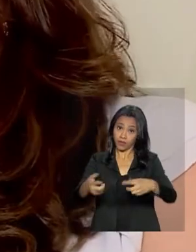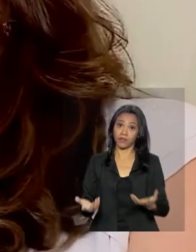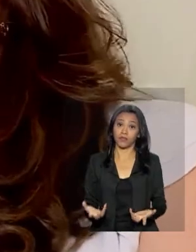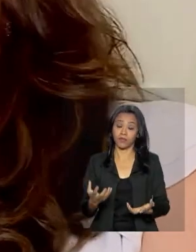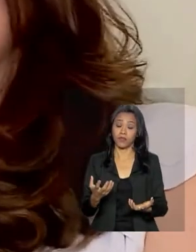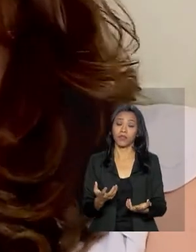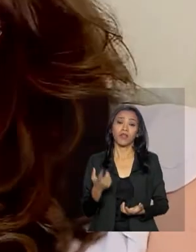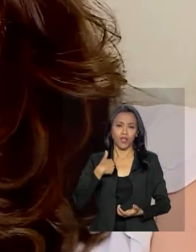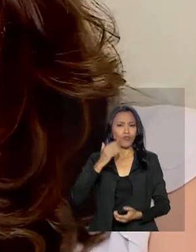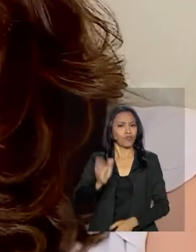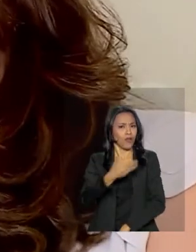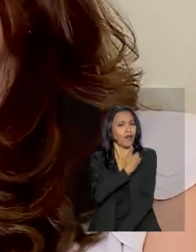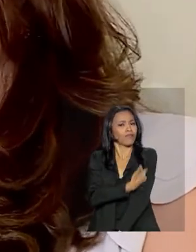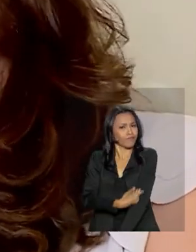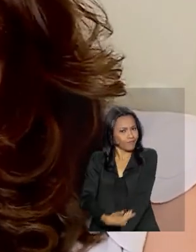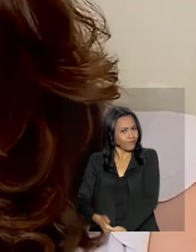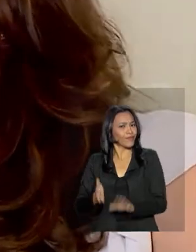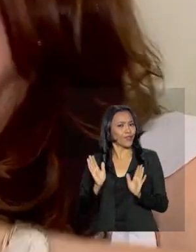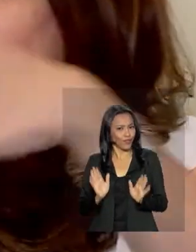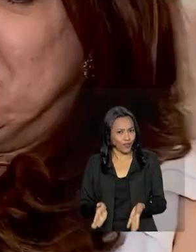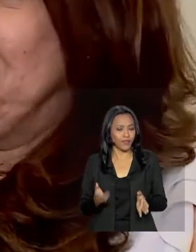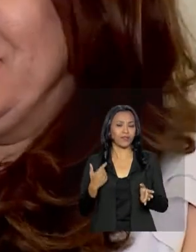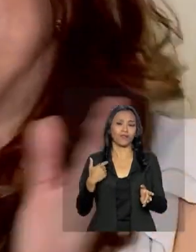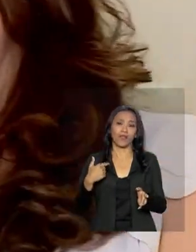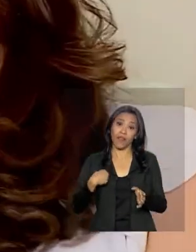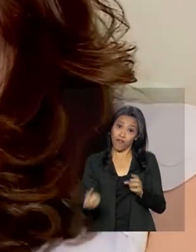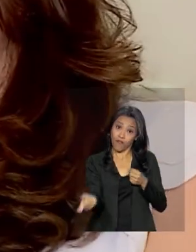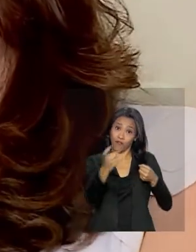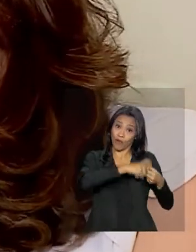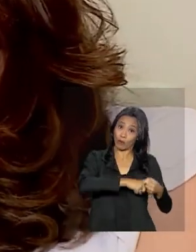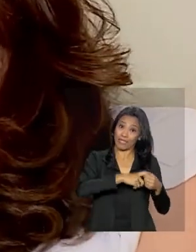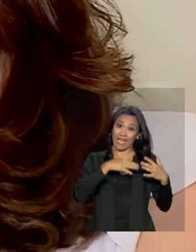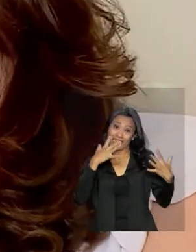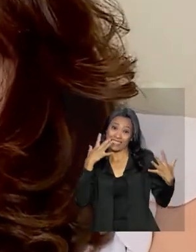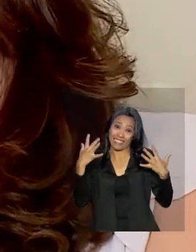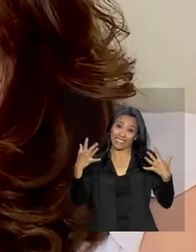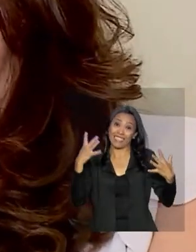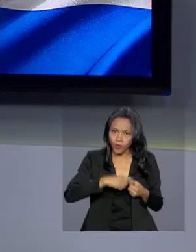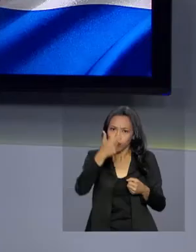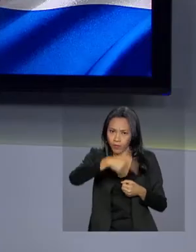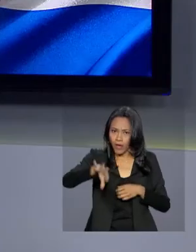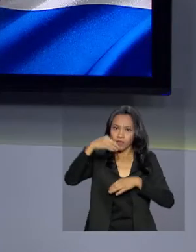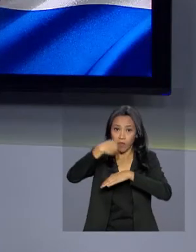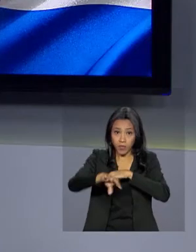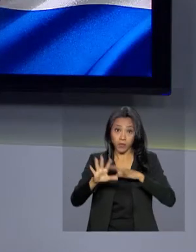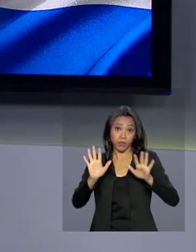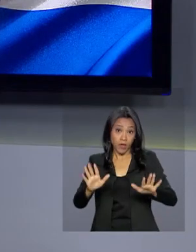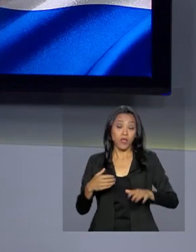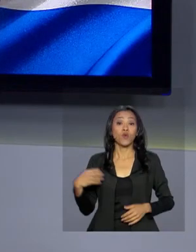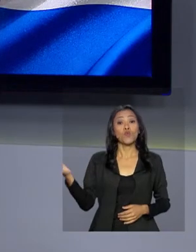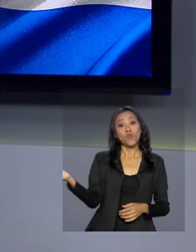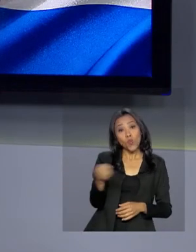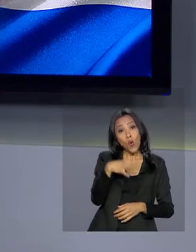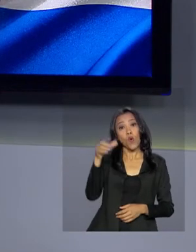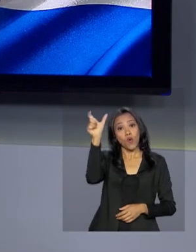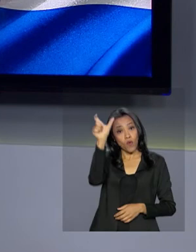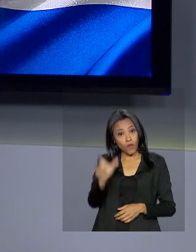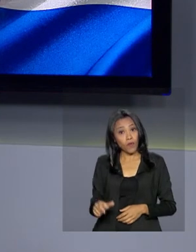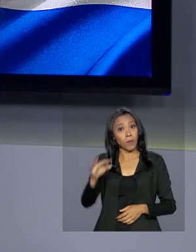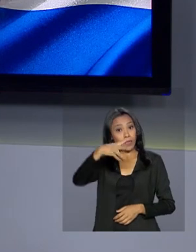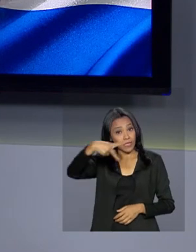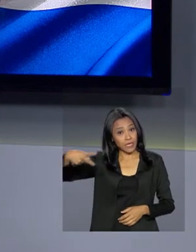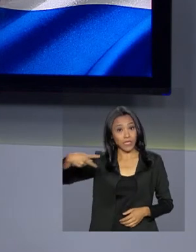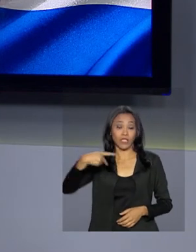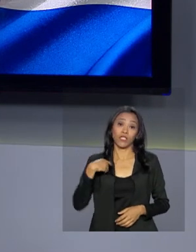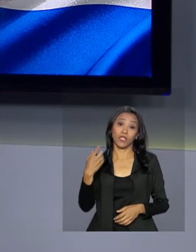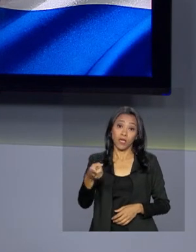Eu já me acostumei, eu acho que fazer o caminho inverso é que a gente não se acostuma agora. O novo presidente do Paraguai assume no